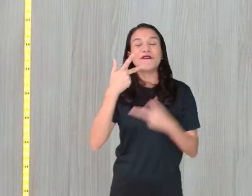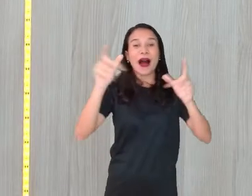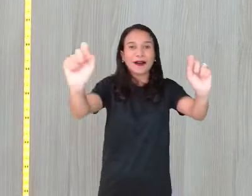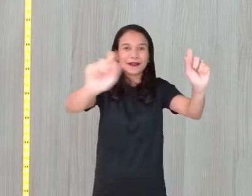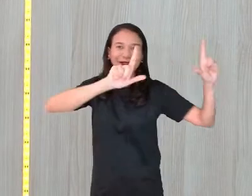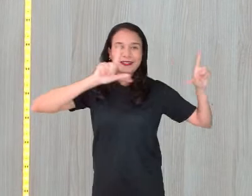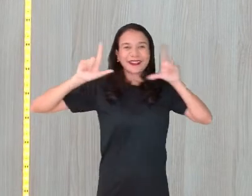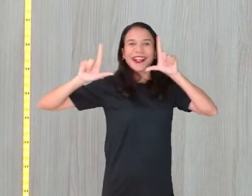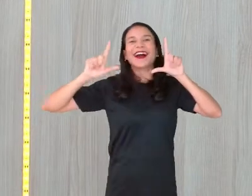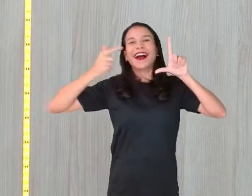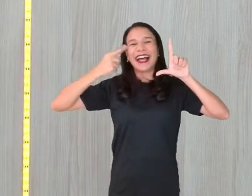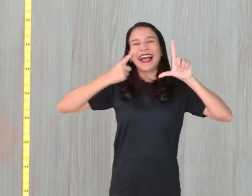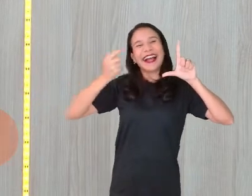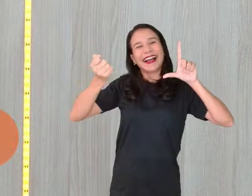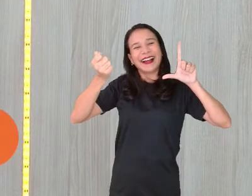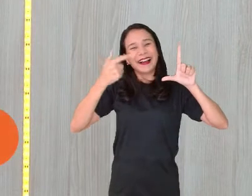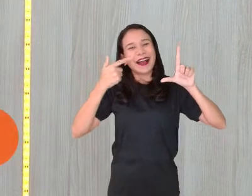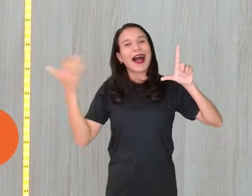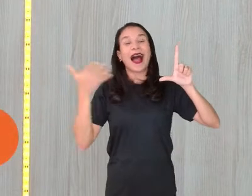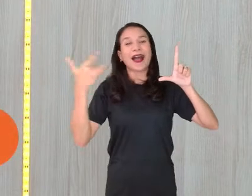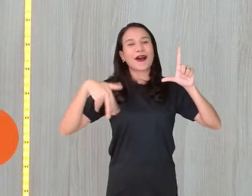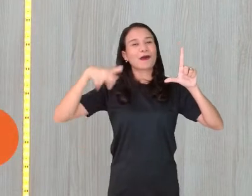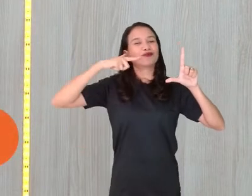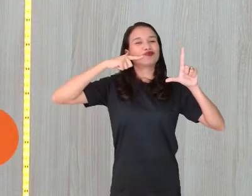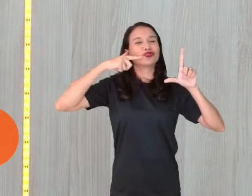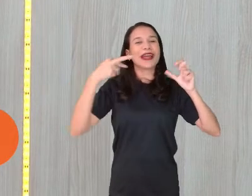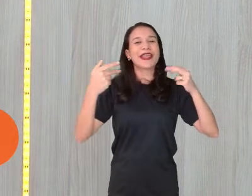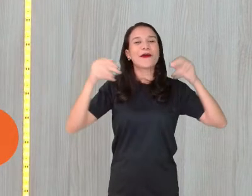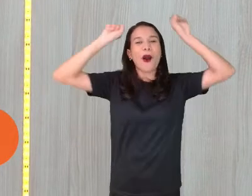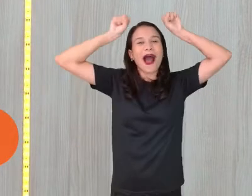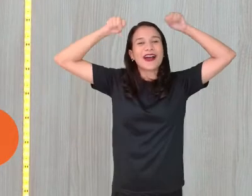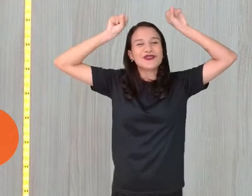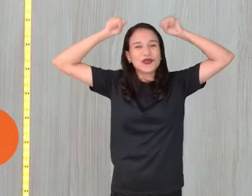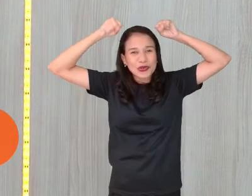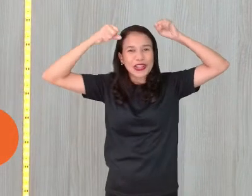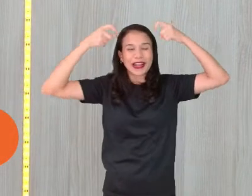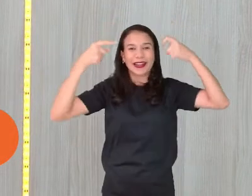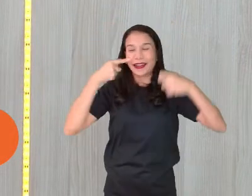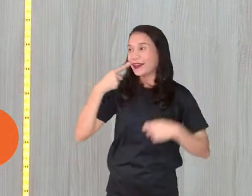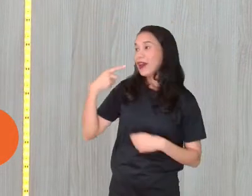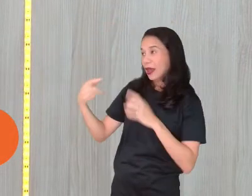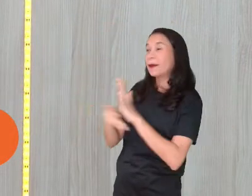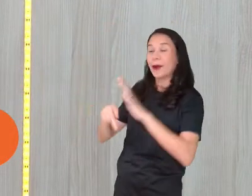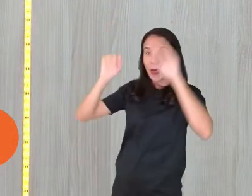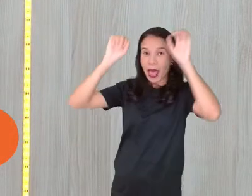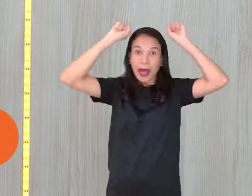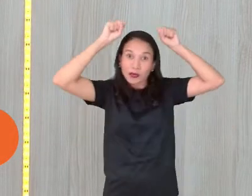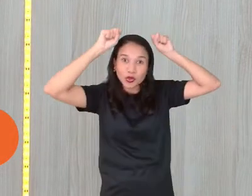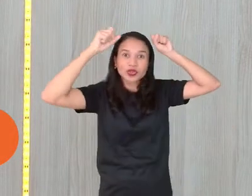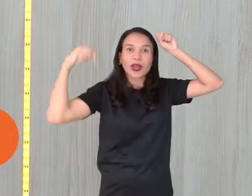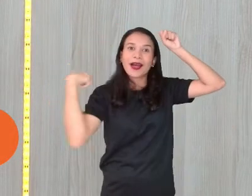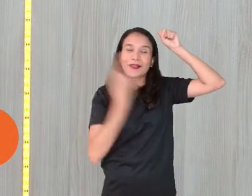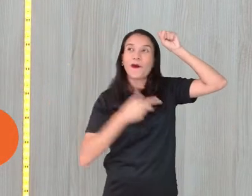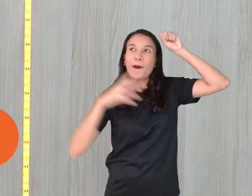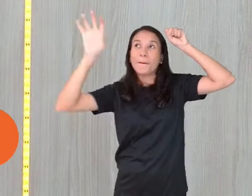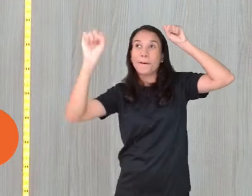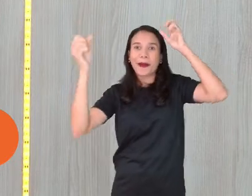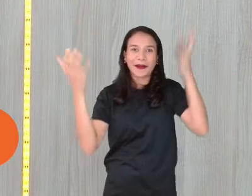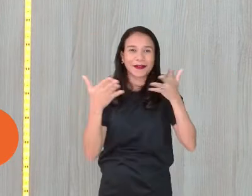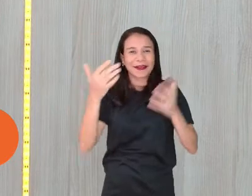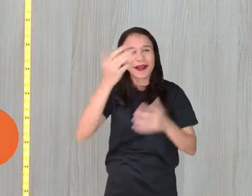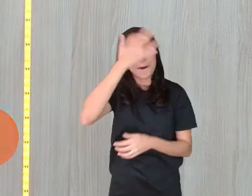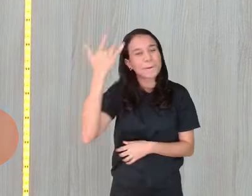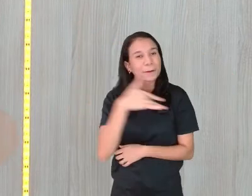Billy Paul. Tá bonito, tá beleza. O microfone da Xuxa aí, né? Foi dela mesmo, viu? Foi relíquia, aí a gente foi buscar agora.